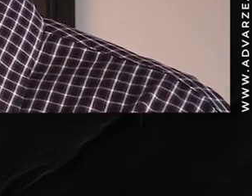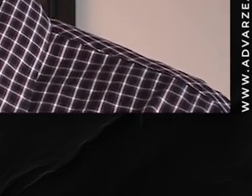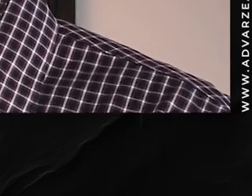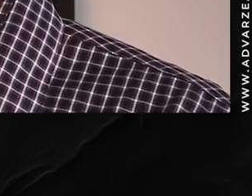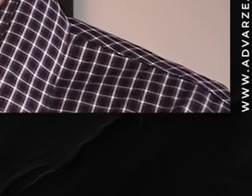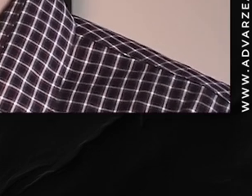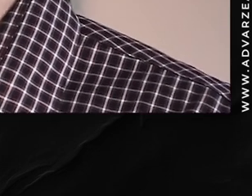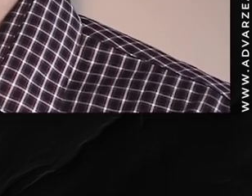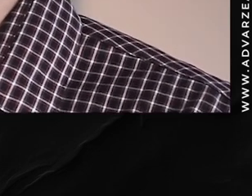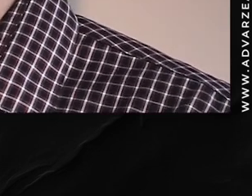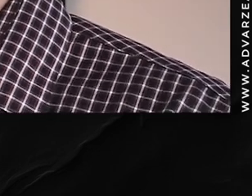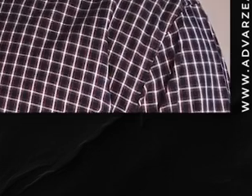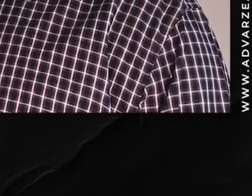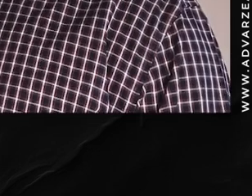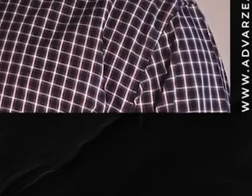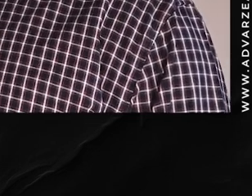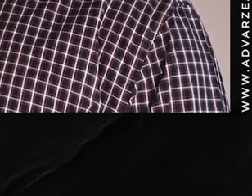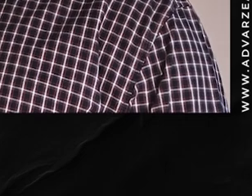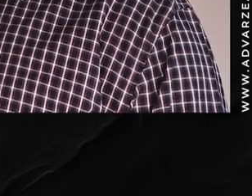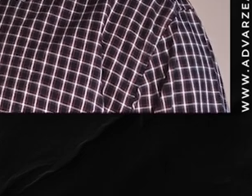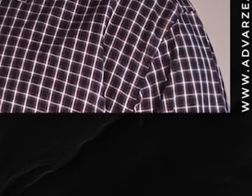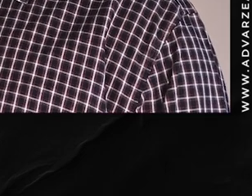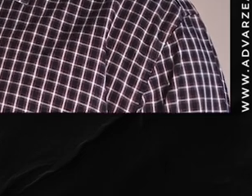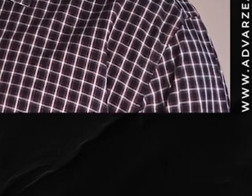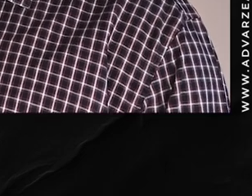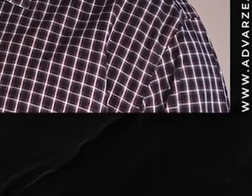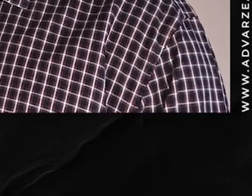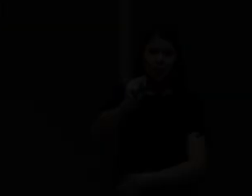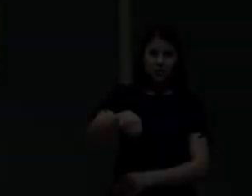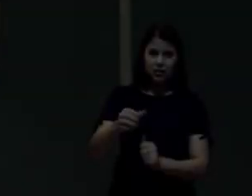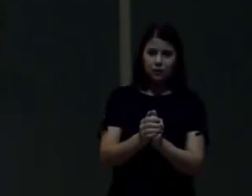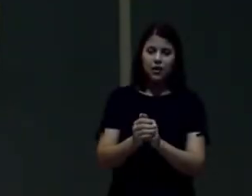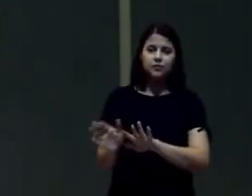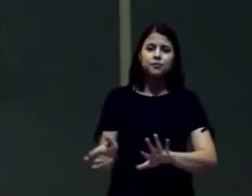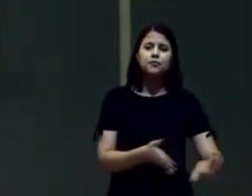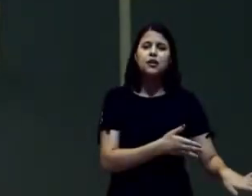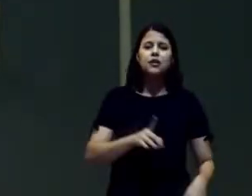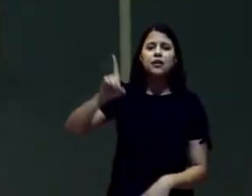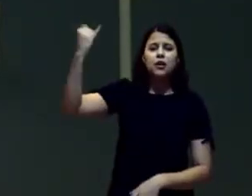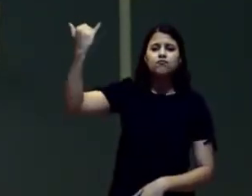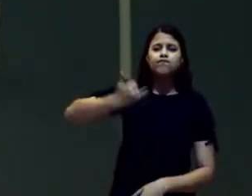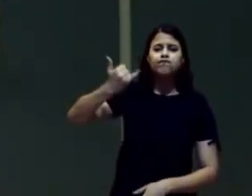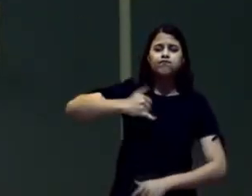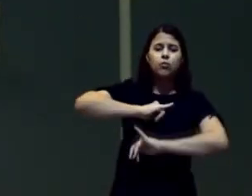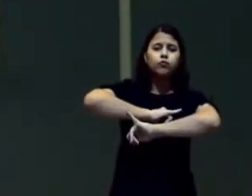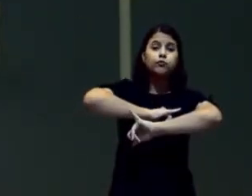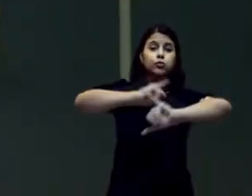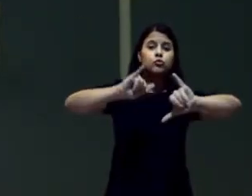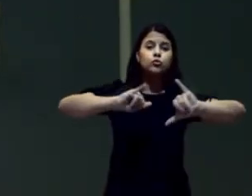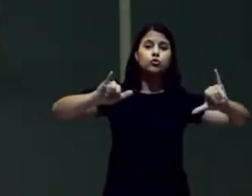Peço também que compartilhe esse vídeo. Um forte abraço e fique com a palavra. Eu tenho uma palavra de Deus para compartilhar com